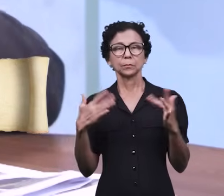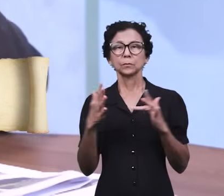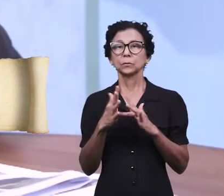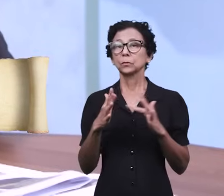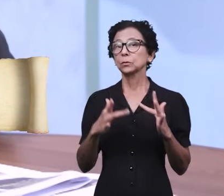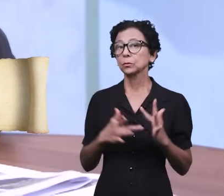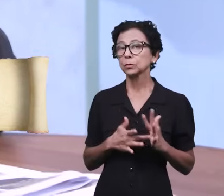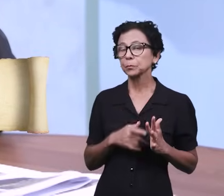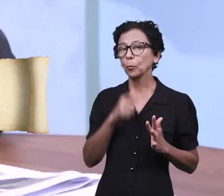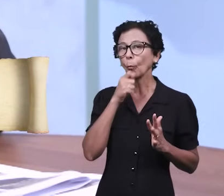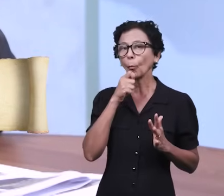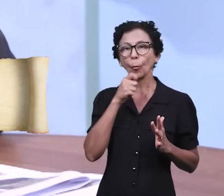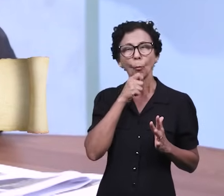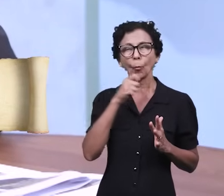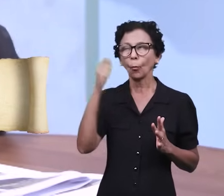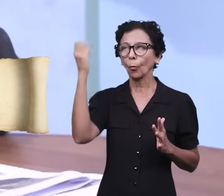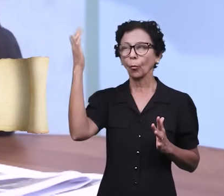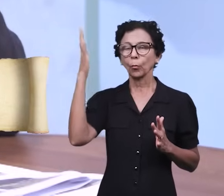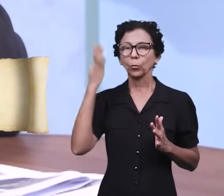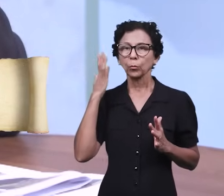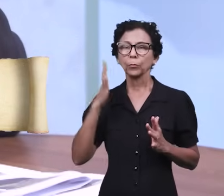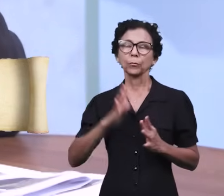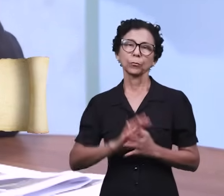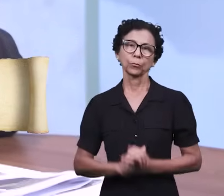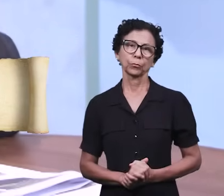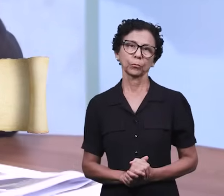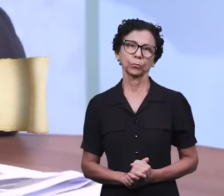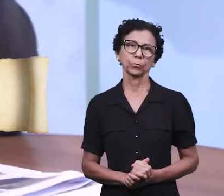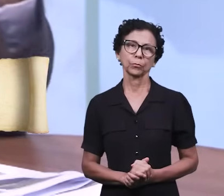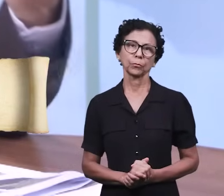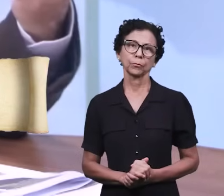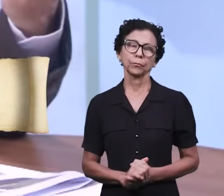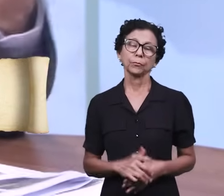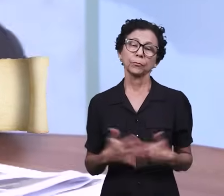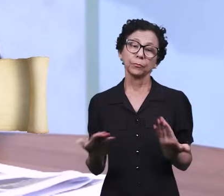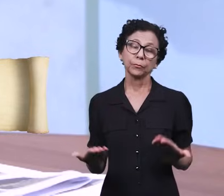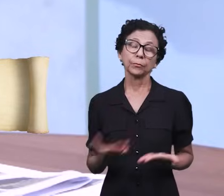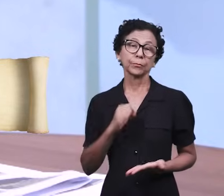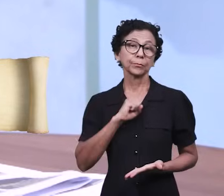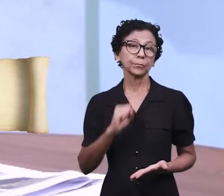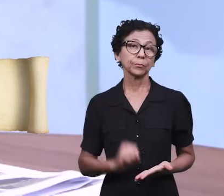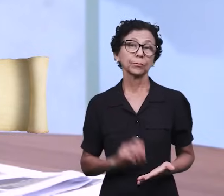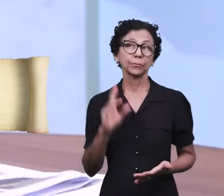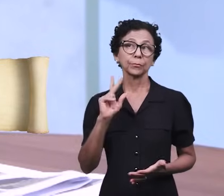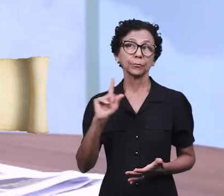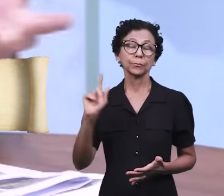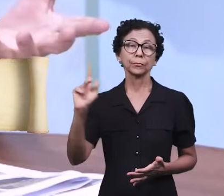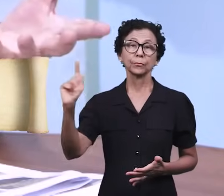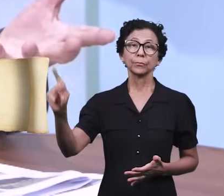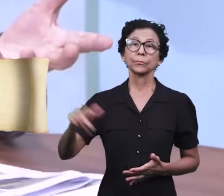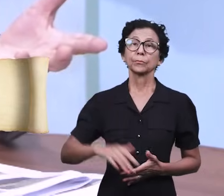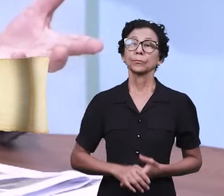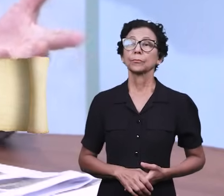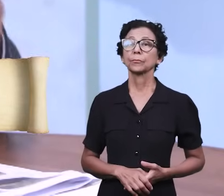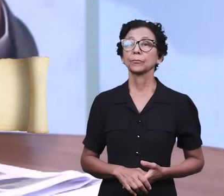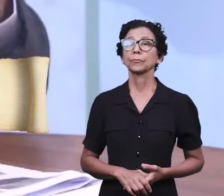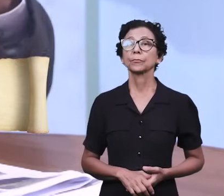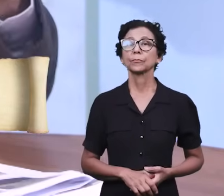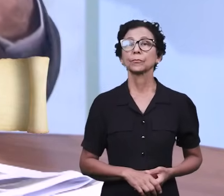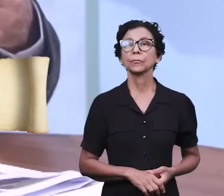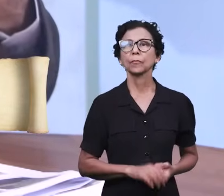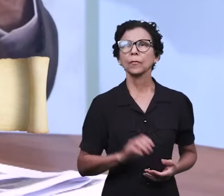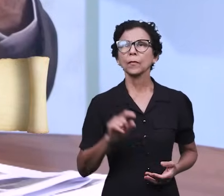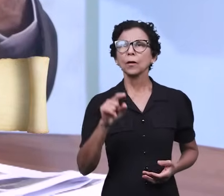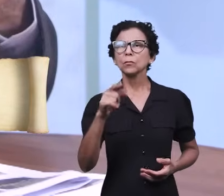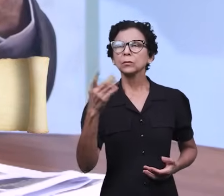revelado, e que a importância dele como um sacerdote eterno, a ponto dele dizer, ainda no Velho Testamento,